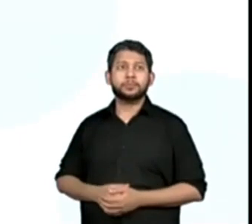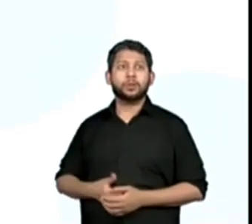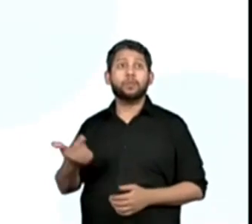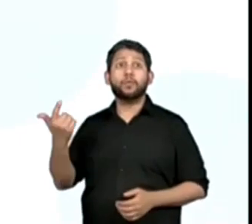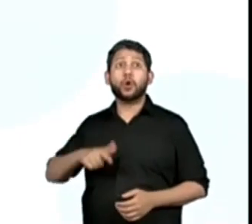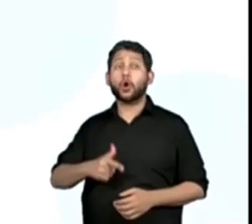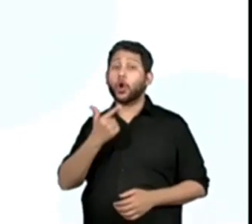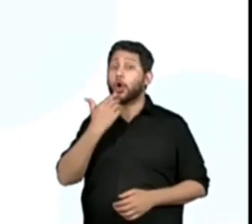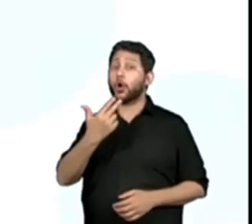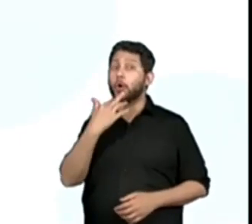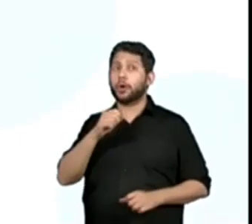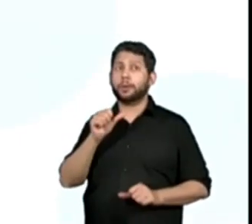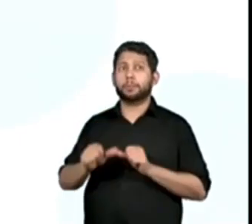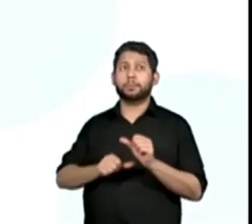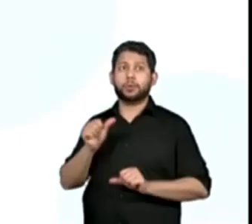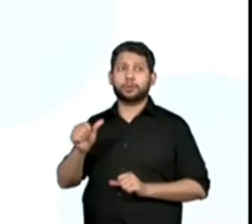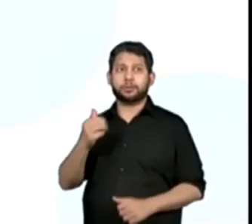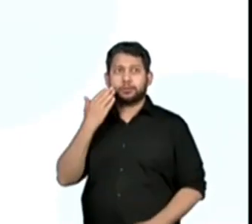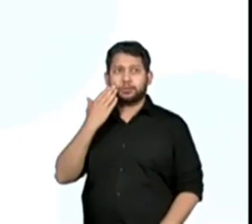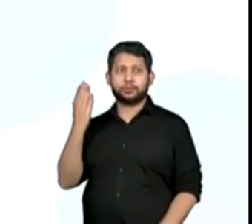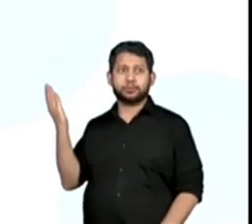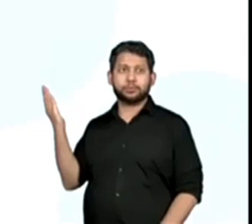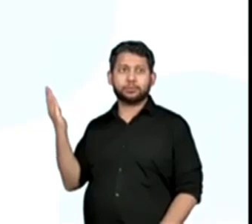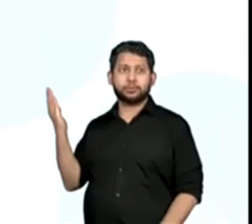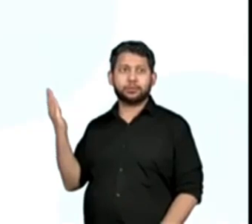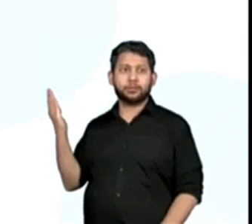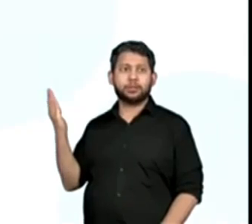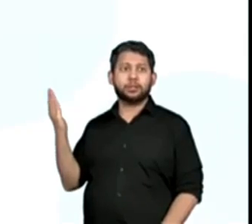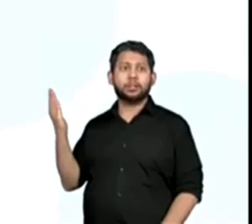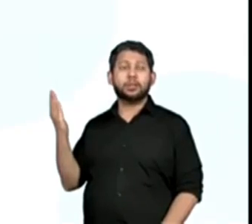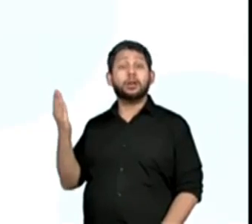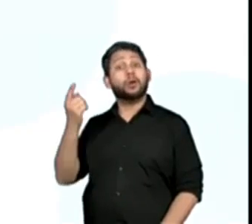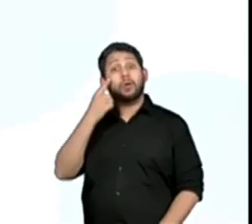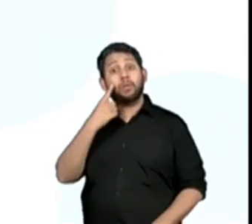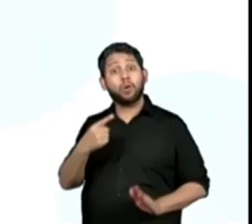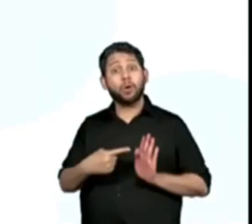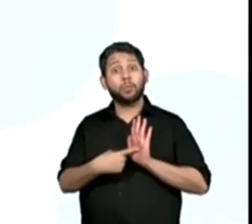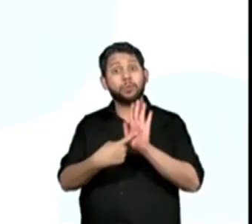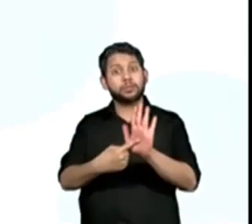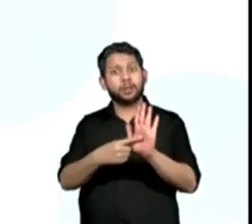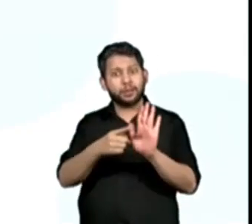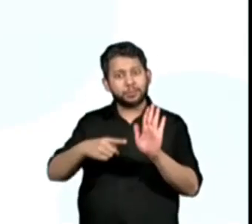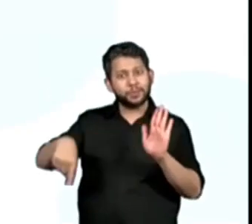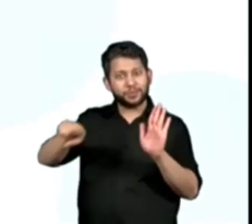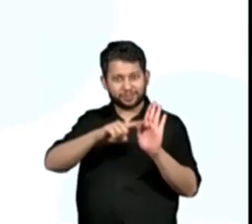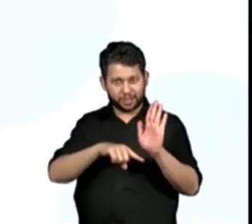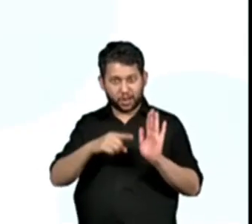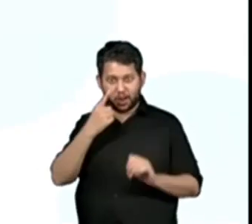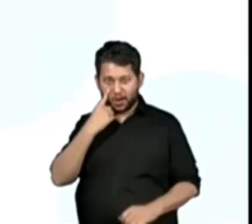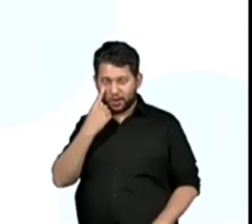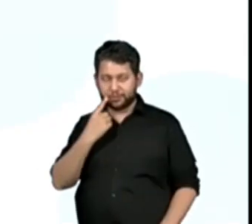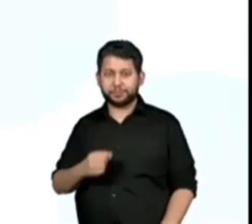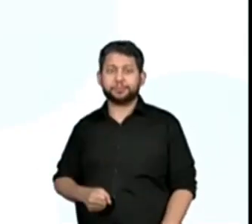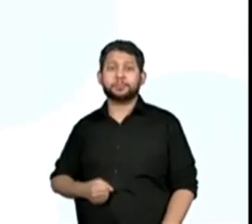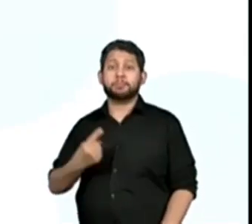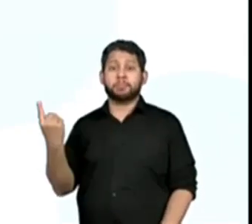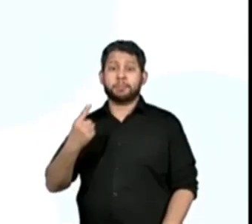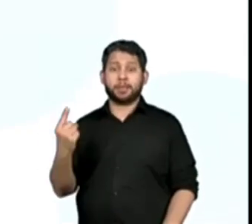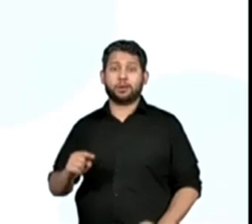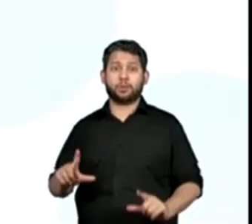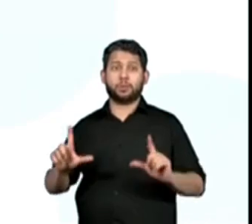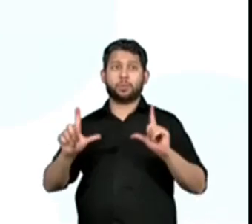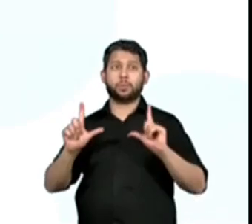mudar minha cor, vamos ver o que nós grifamos. Eu vou depender de vocês. Primeiro, quadrinho